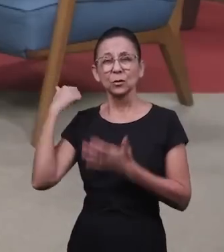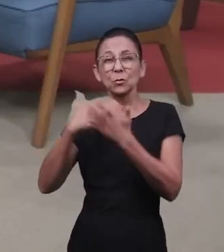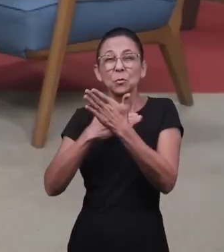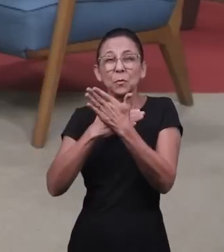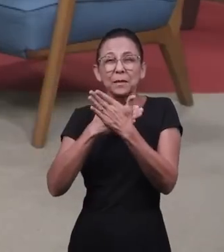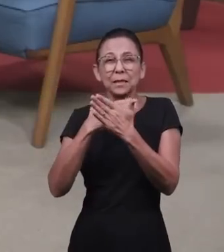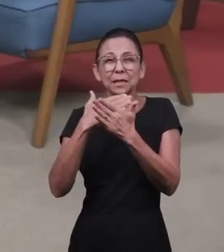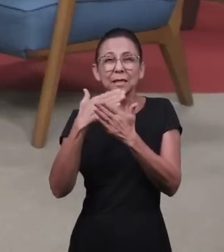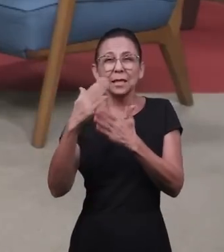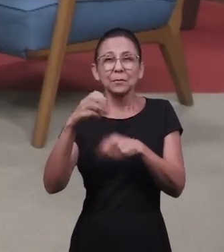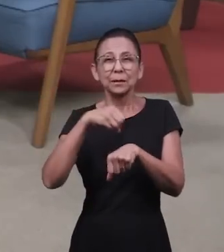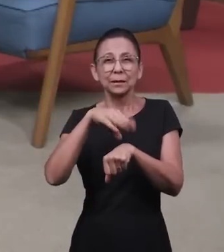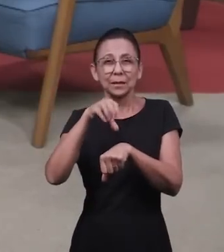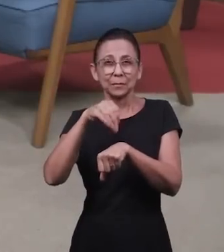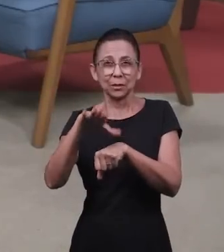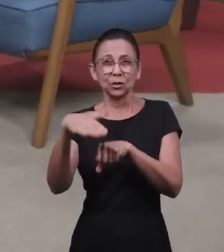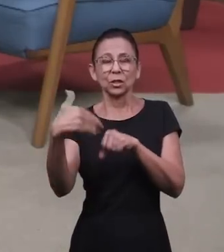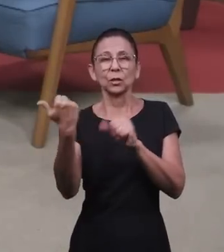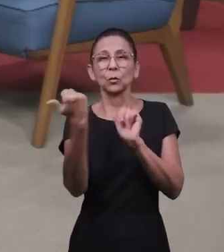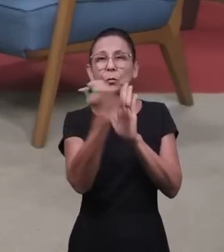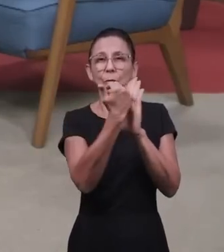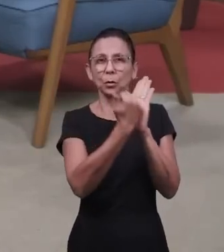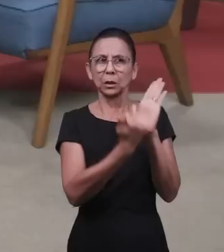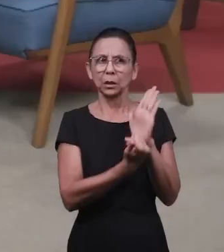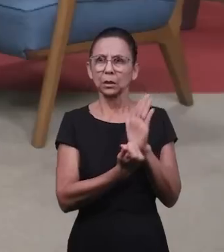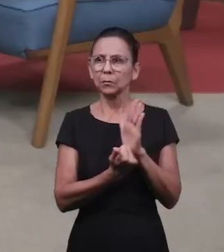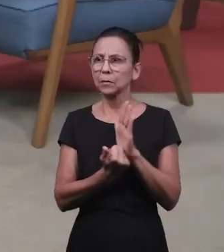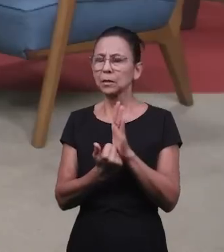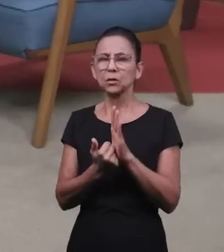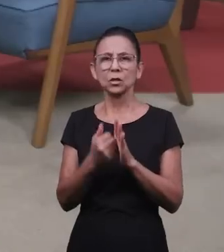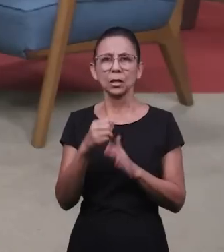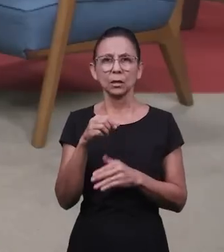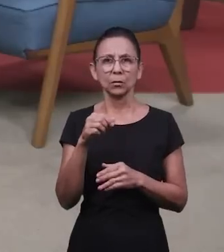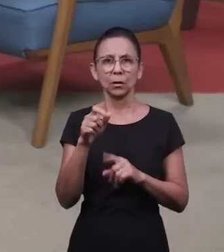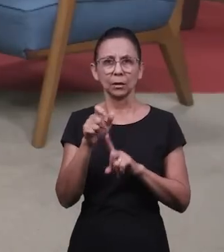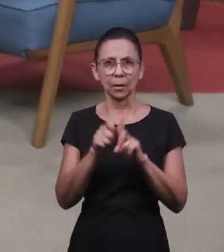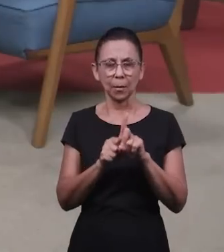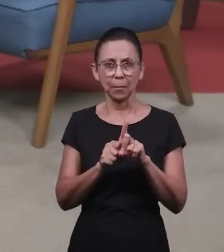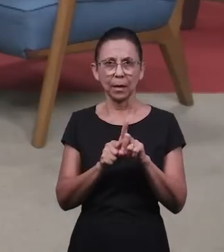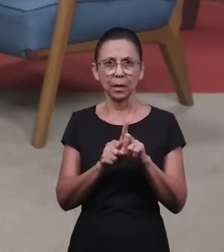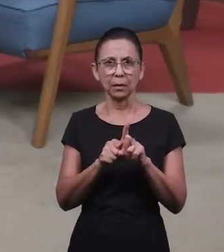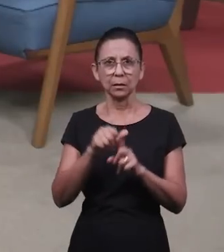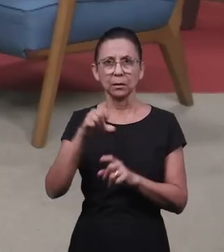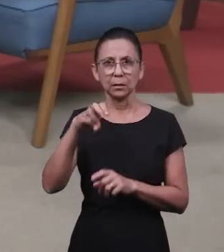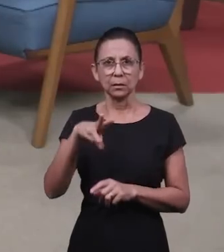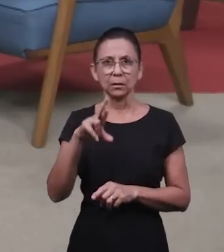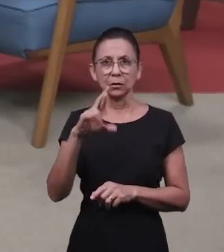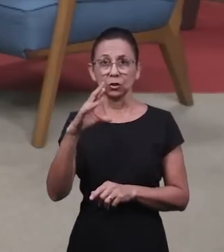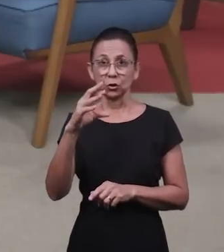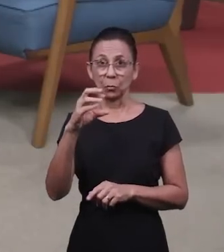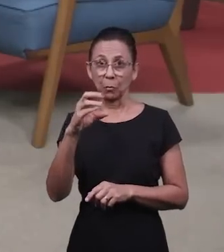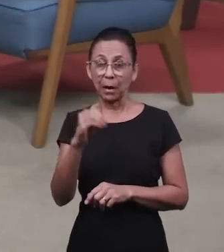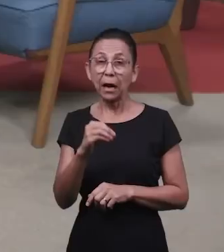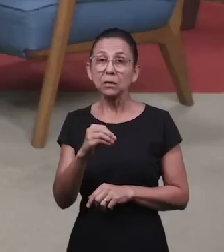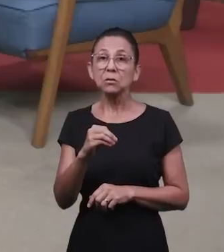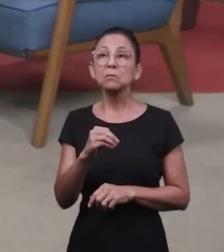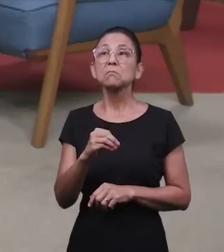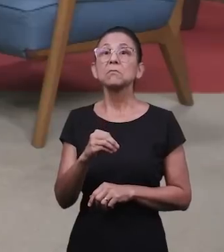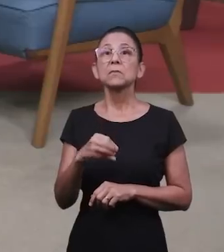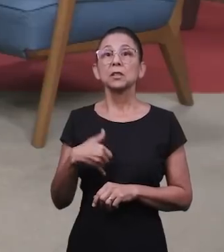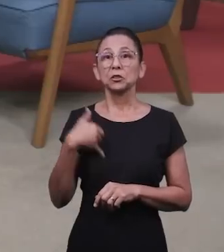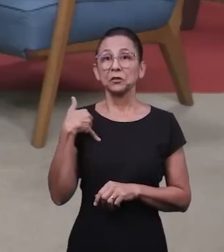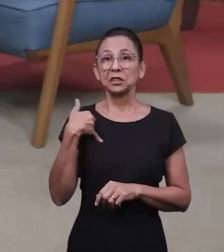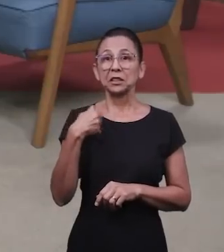transmitir o programa, nós já estamos indo aí para 3 anos. Agora é março. Março, 3 anos que esse programa está